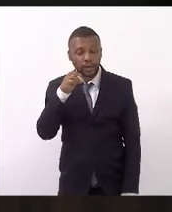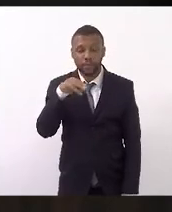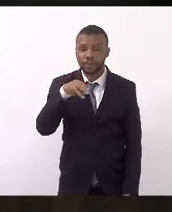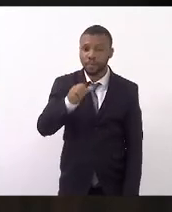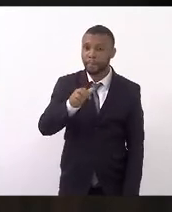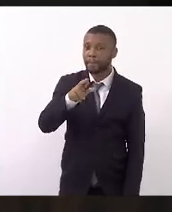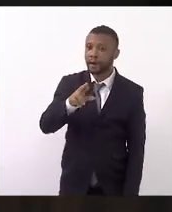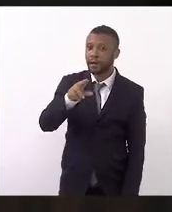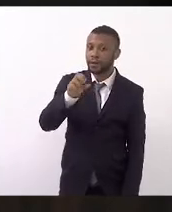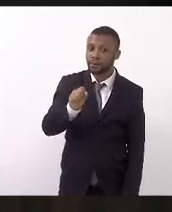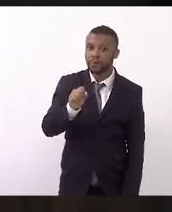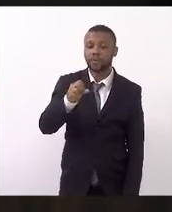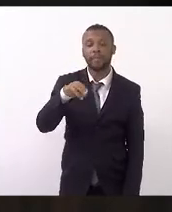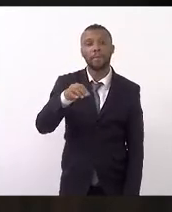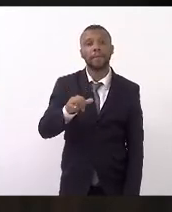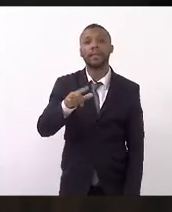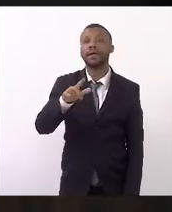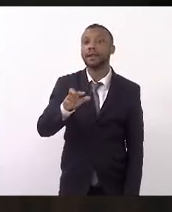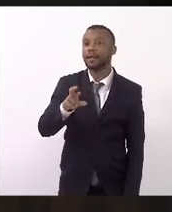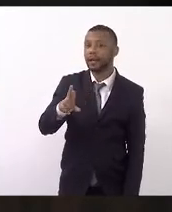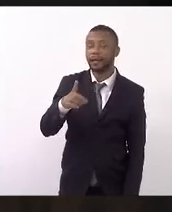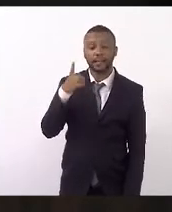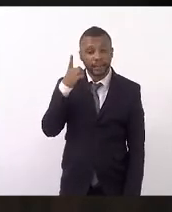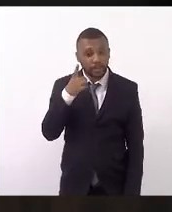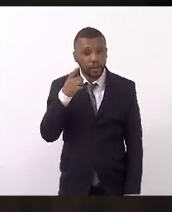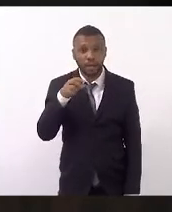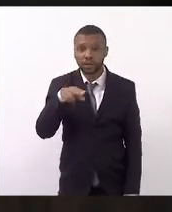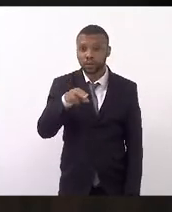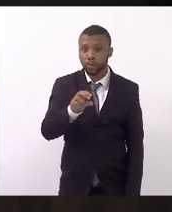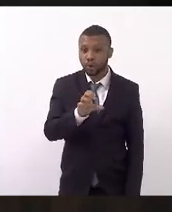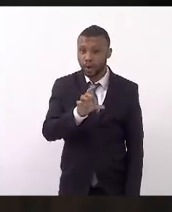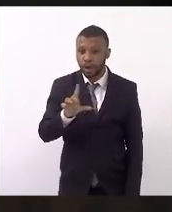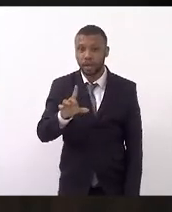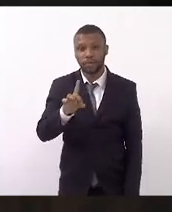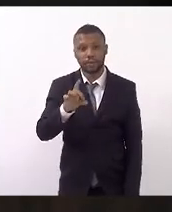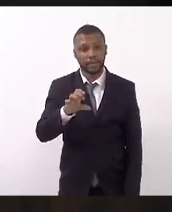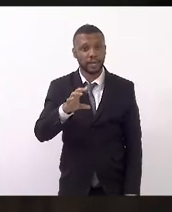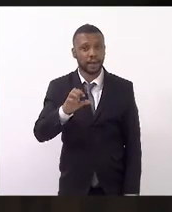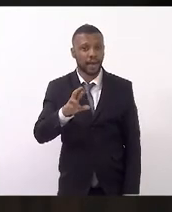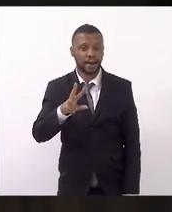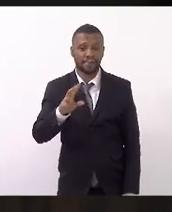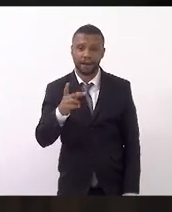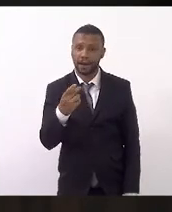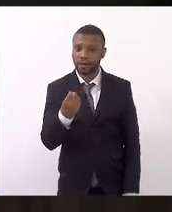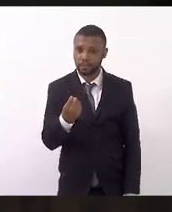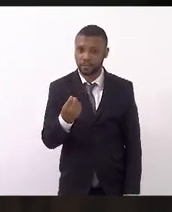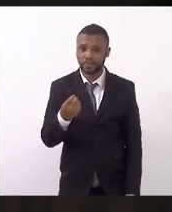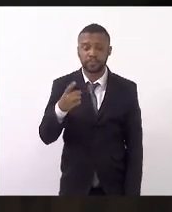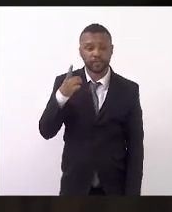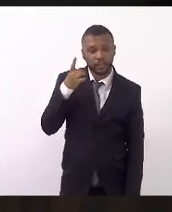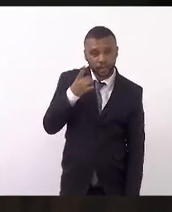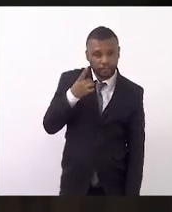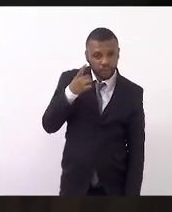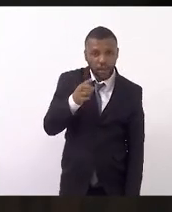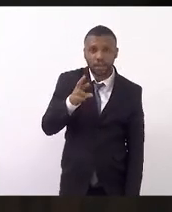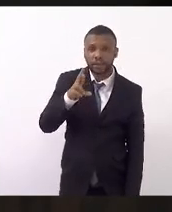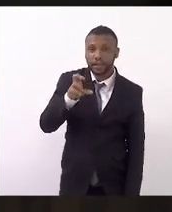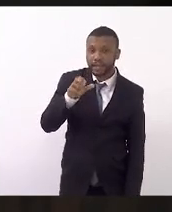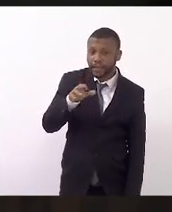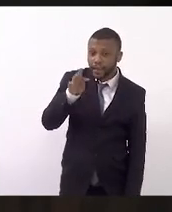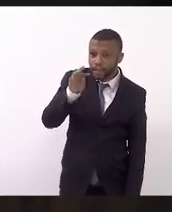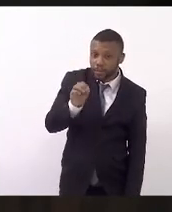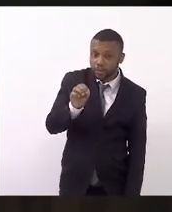Miller, deputado Marcos Miller, deputado Noel de Carvalho, deputado Noel de Carvalho, deputado Renato